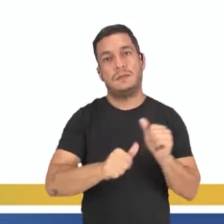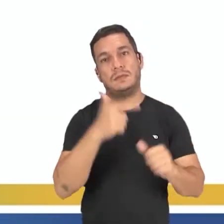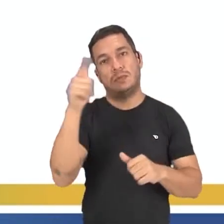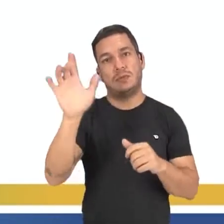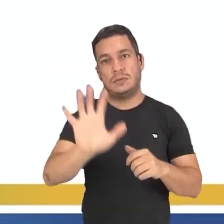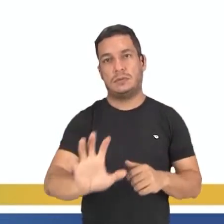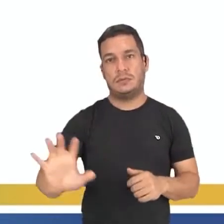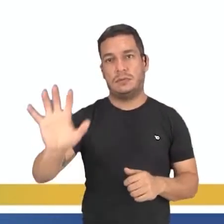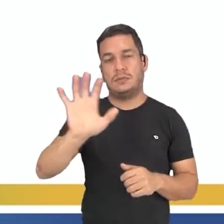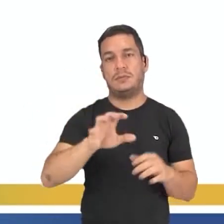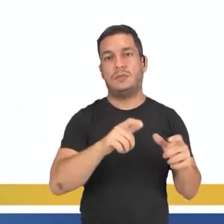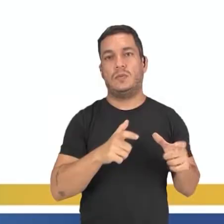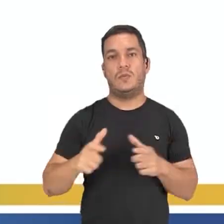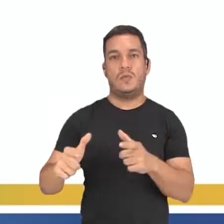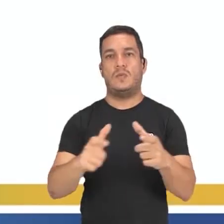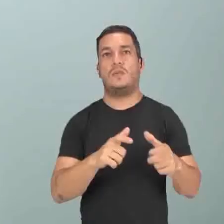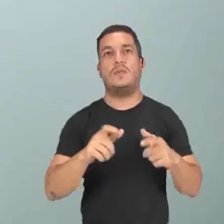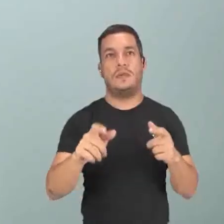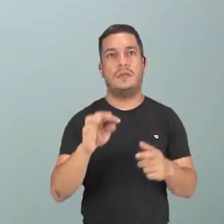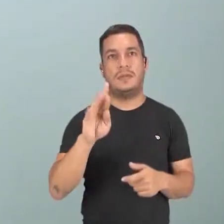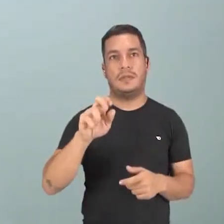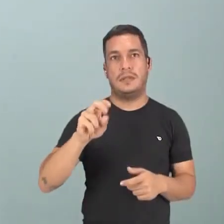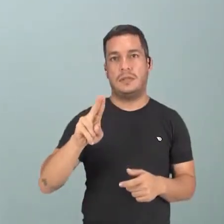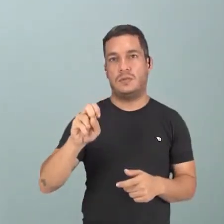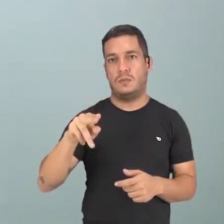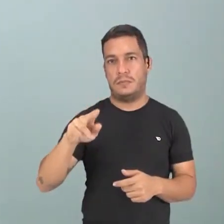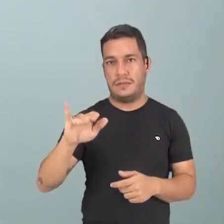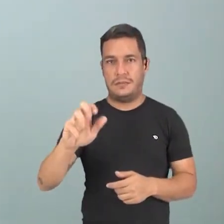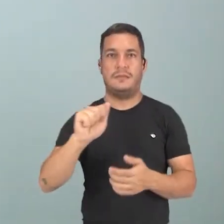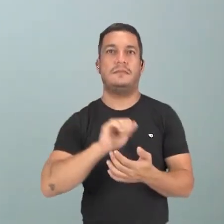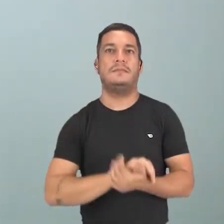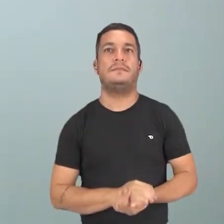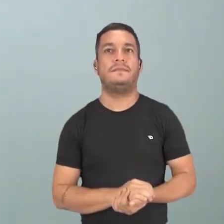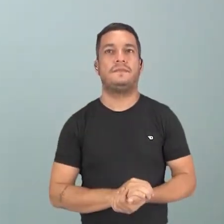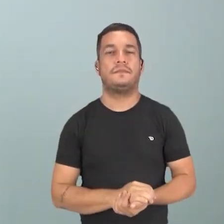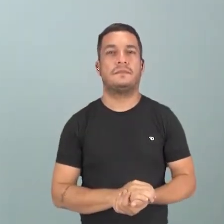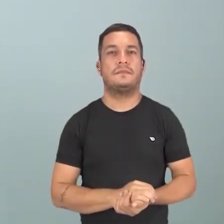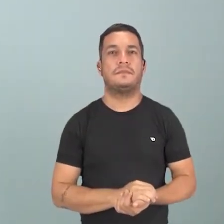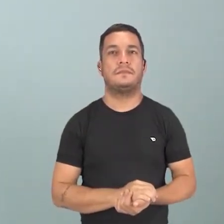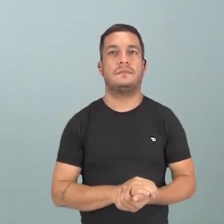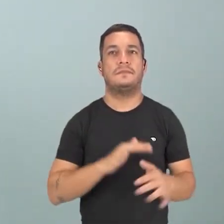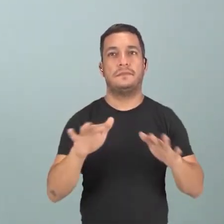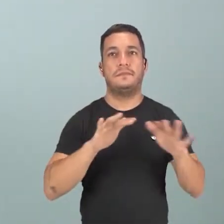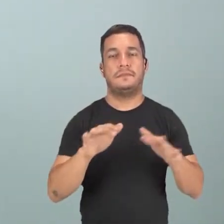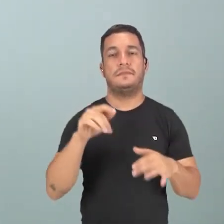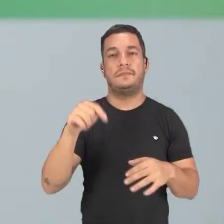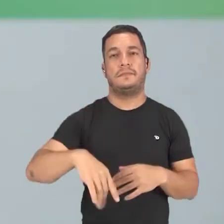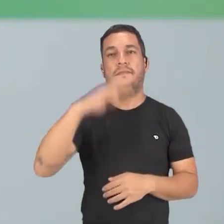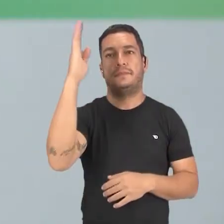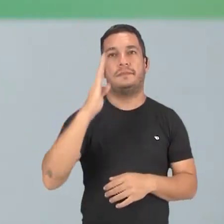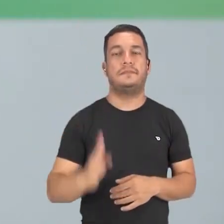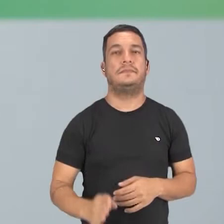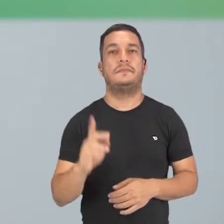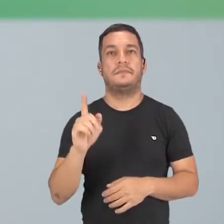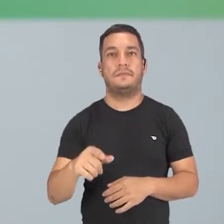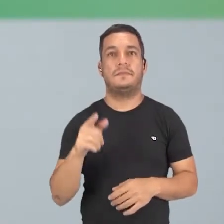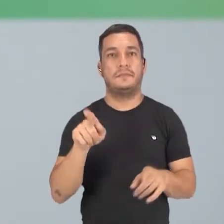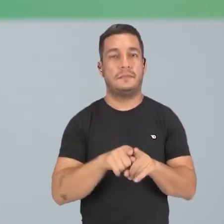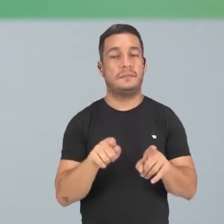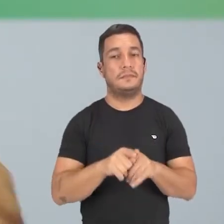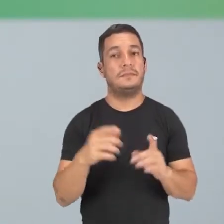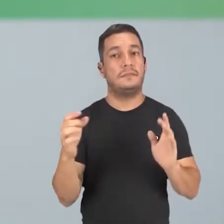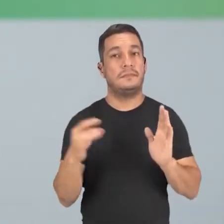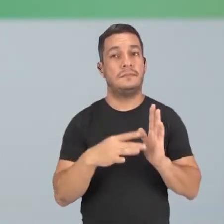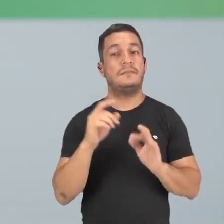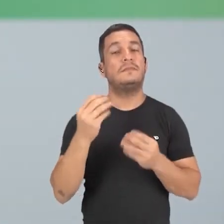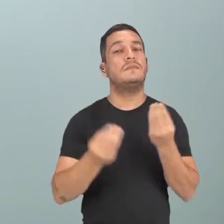outra região. E isso é uma transumância. Os movimentos migratórios no Brasil, queria dar um